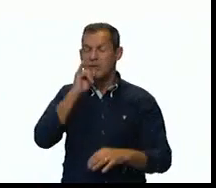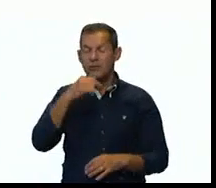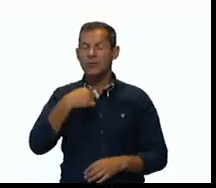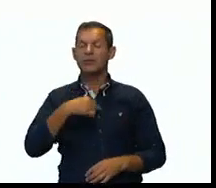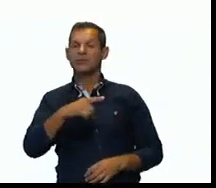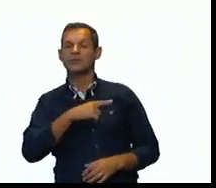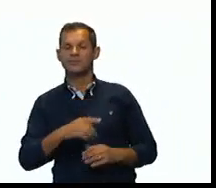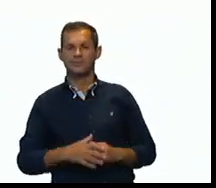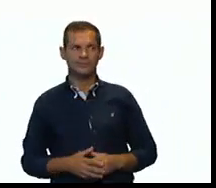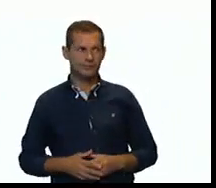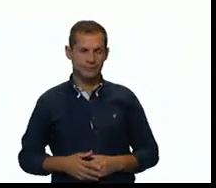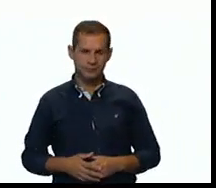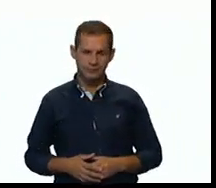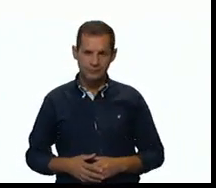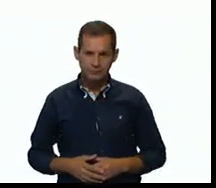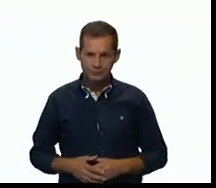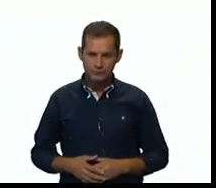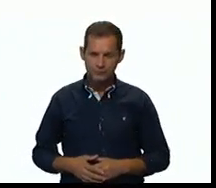Se eu tivesse